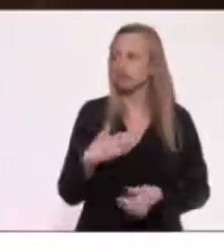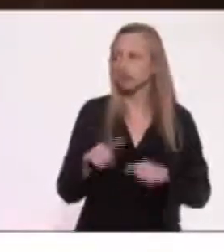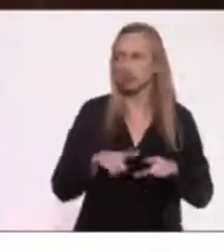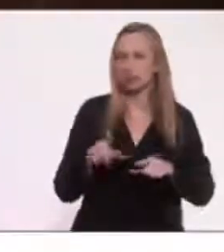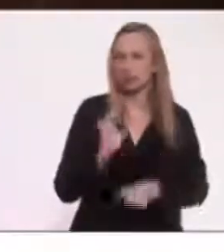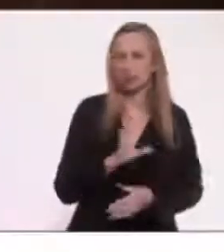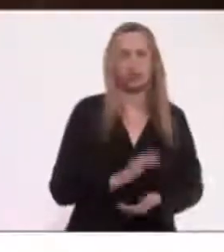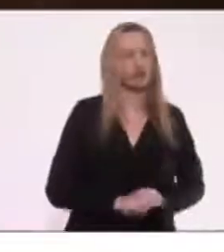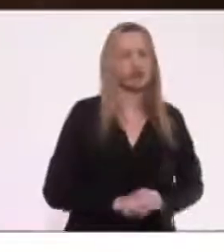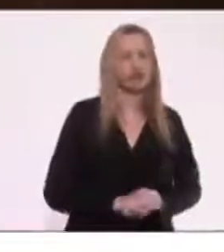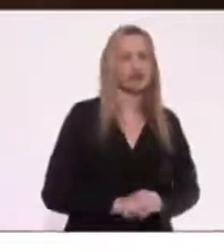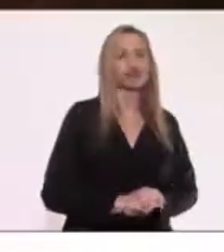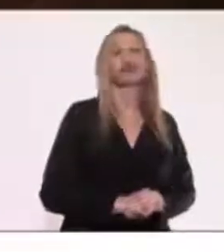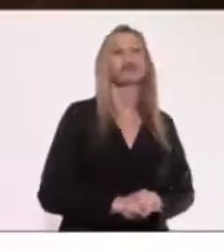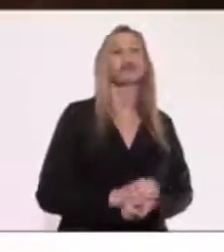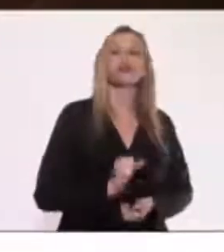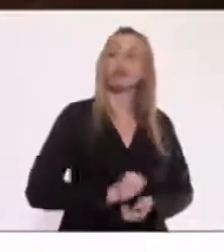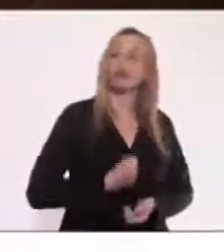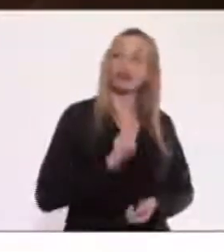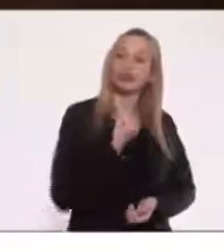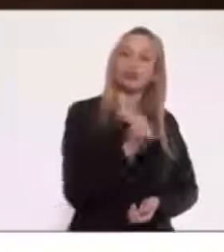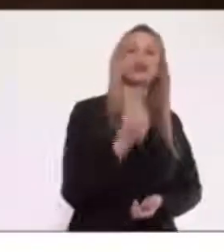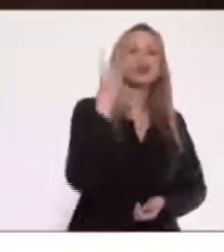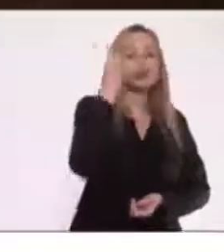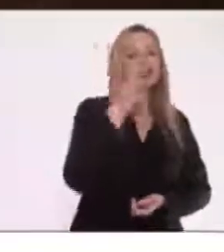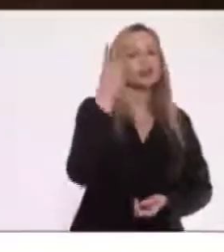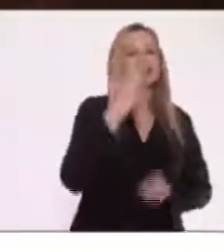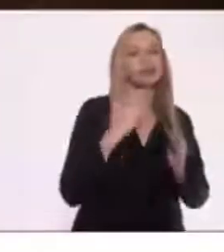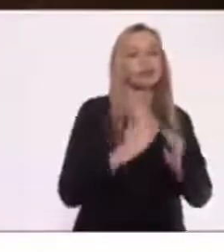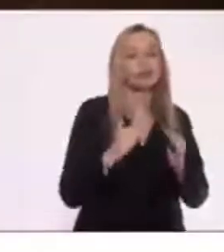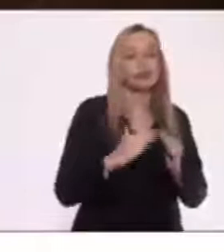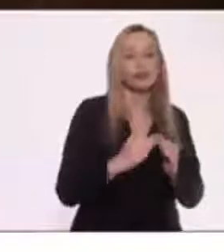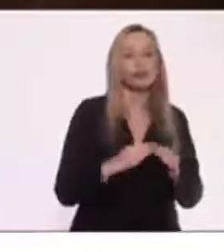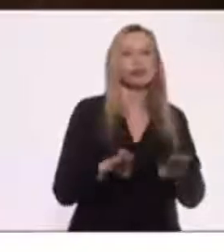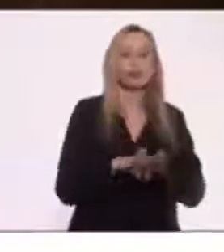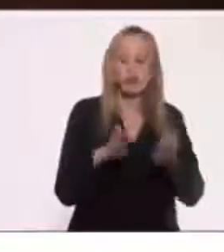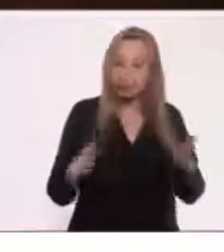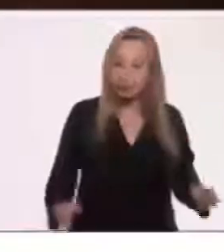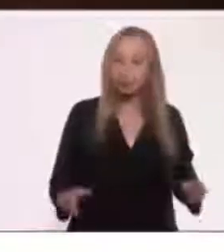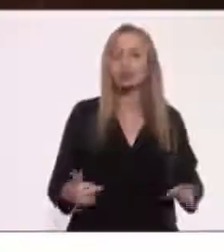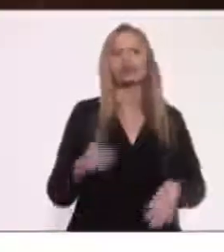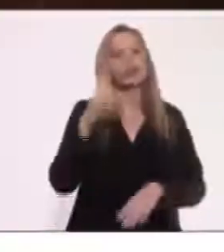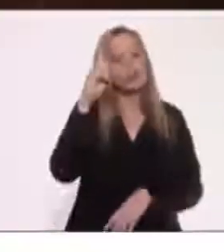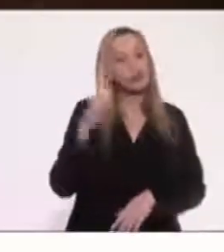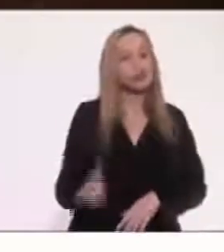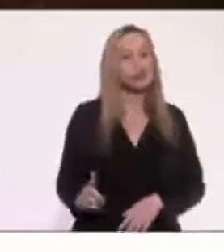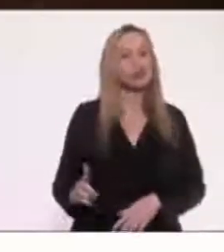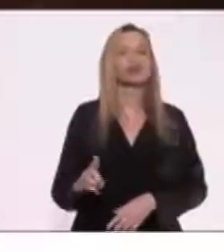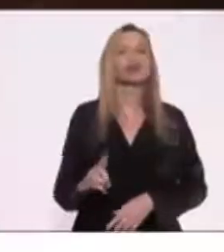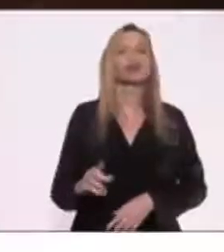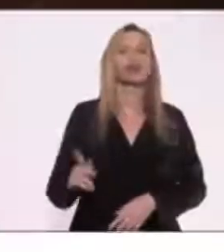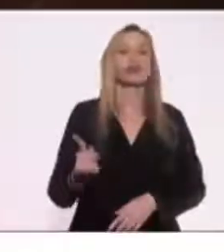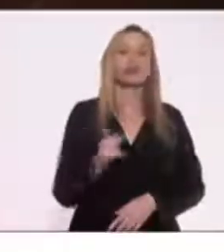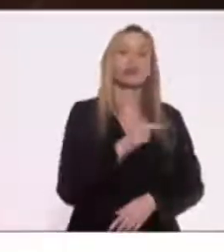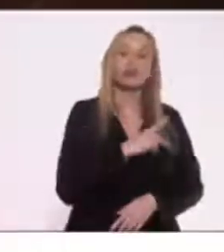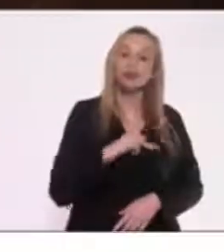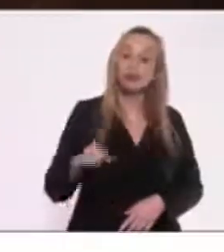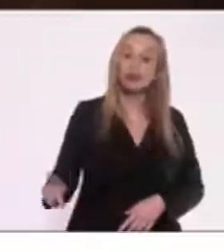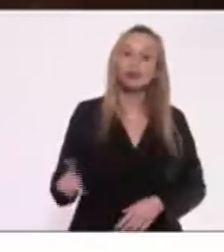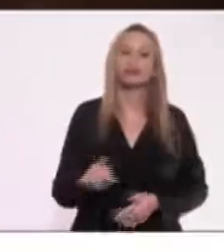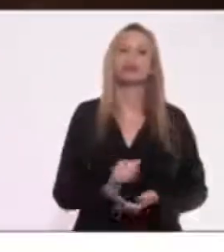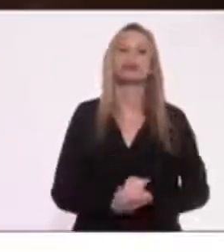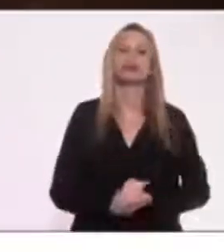somente, mas pelo esforço dos deputados dessa casa, inclusive da mesa diretora, do presidente da Assembleia, e sem dúvida